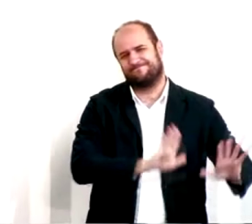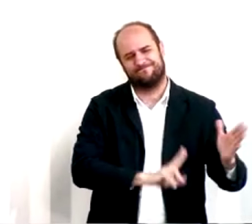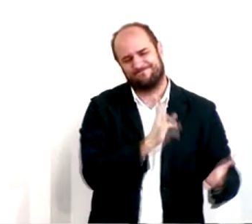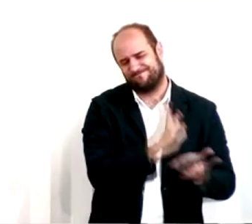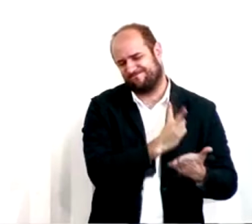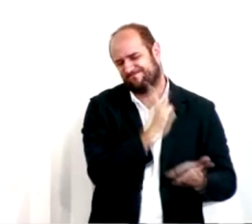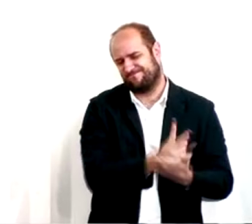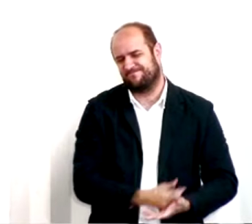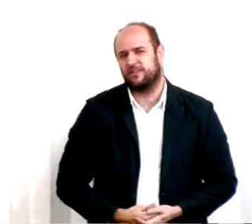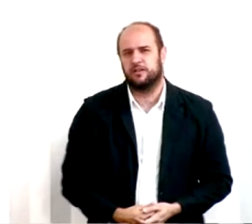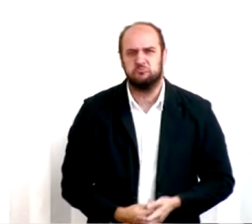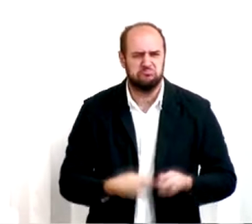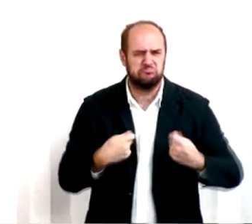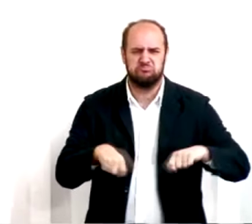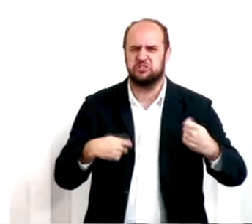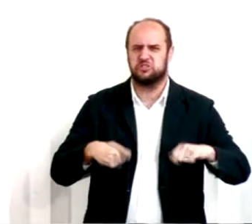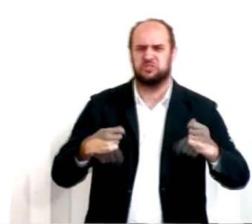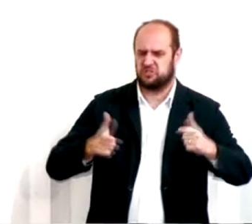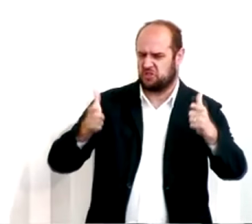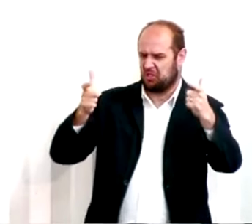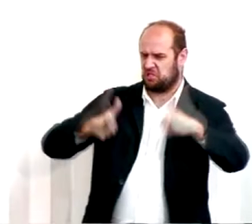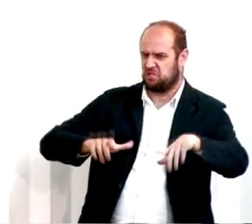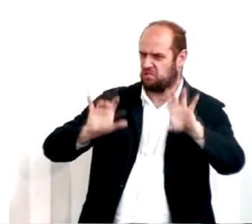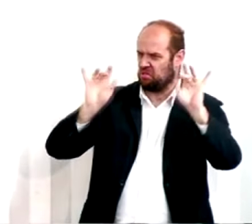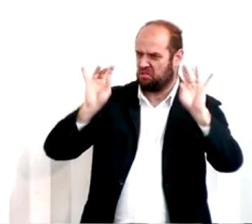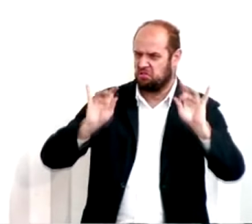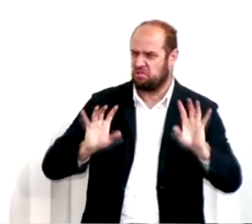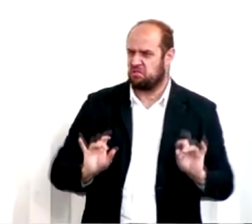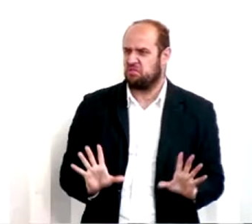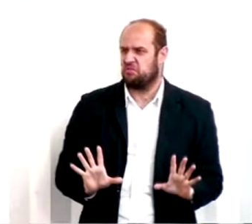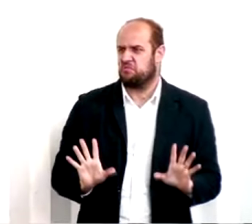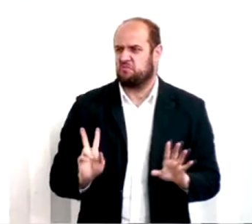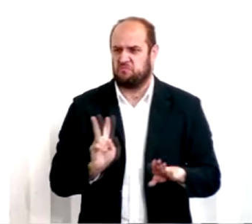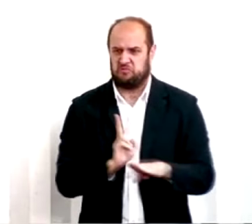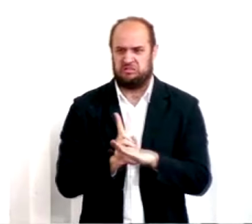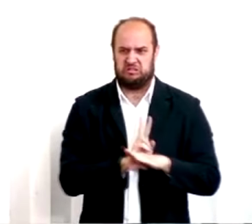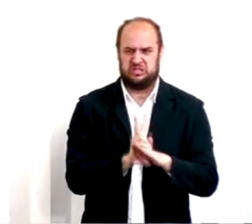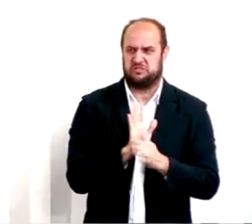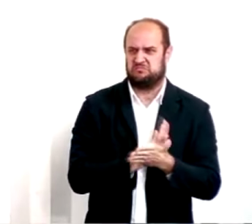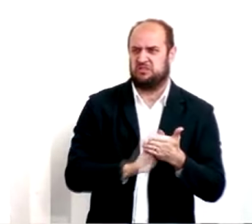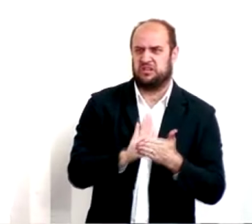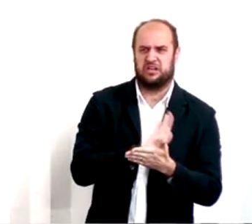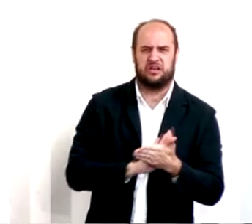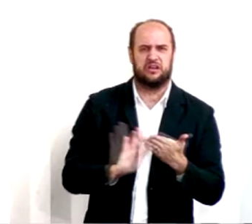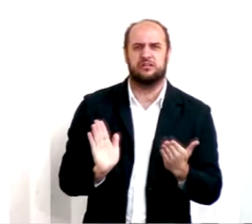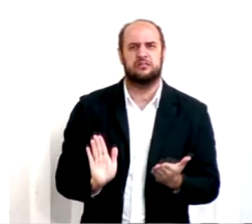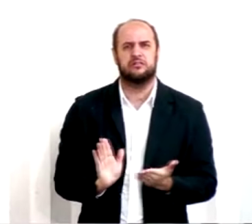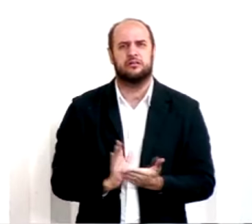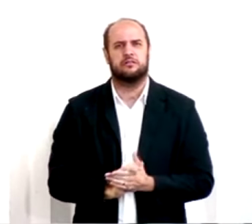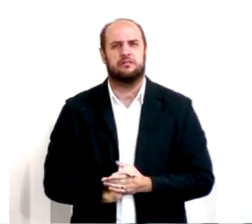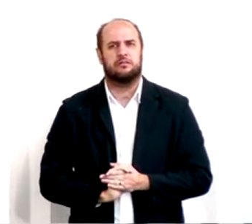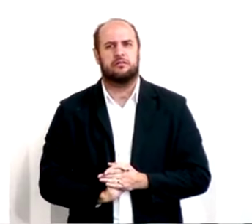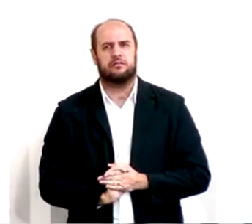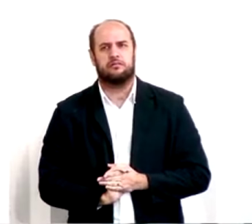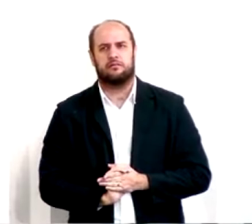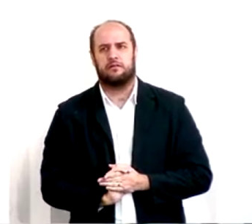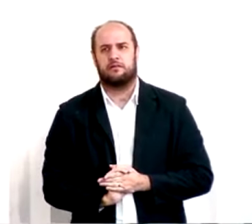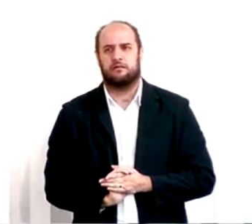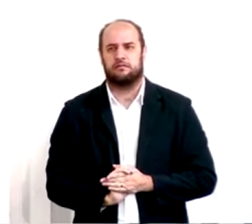lugar público não precisavam de um lugar que tivesse proteção de estado não oravam para que o próximo